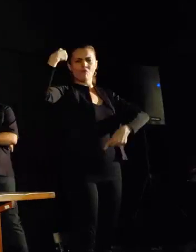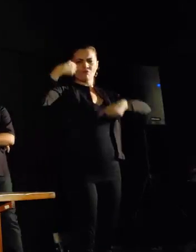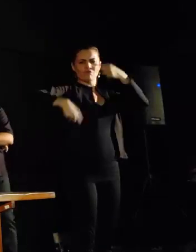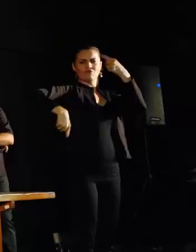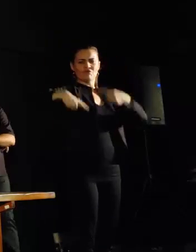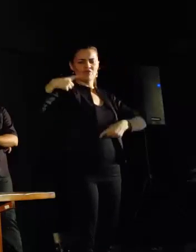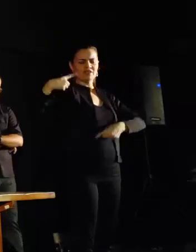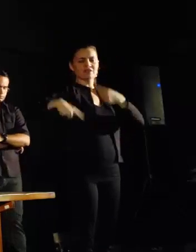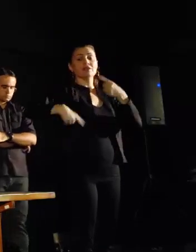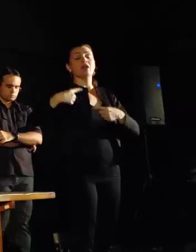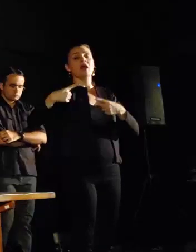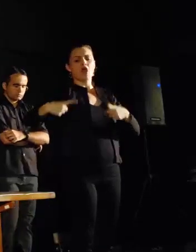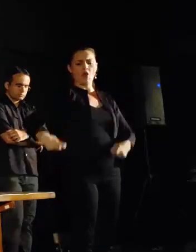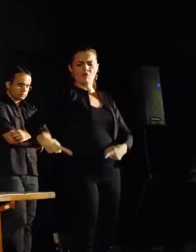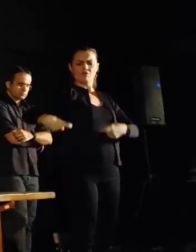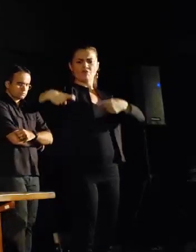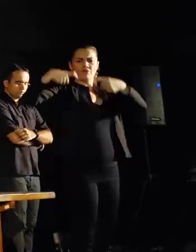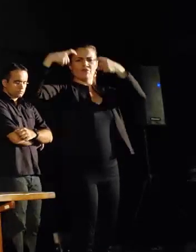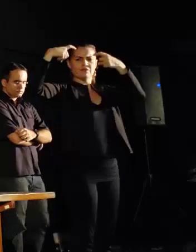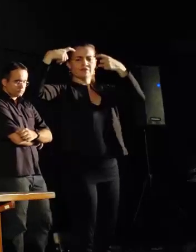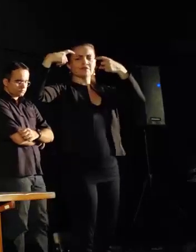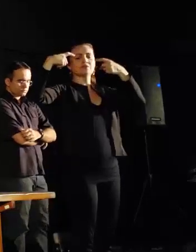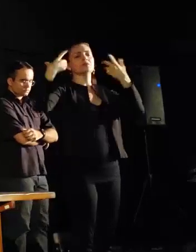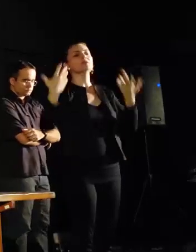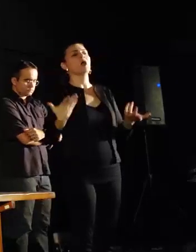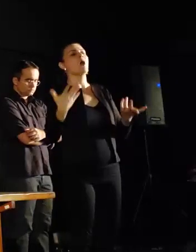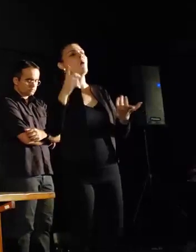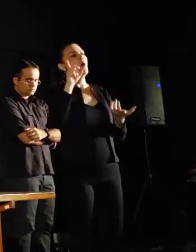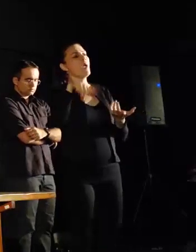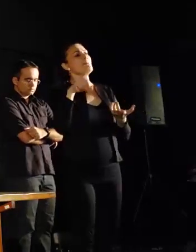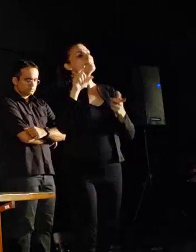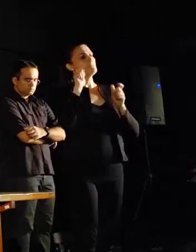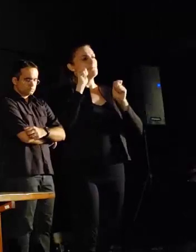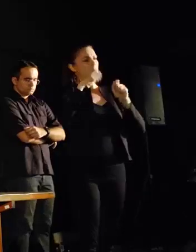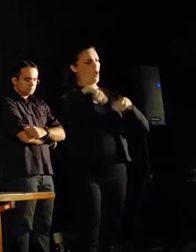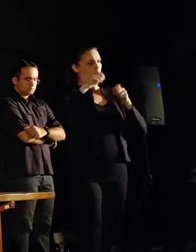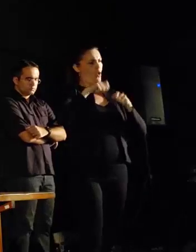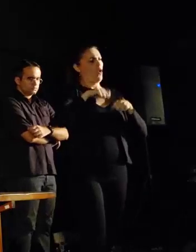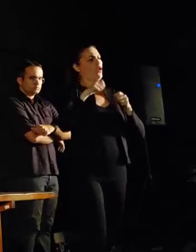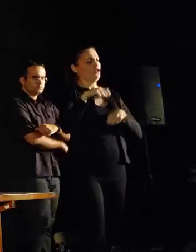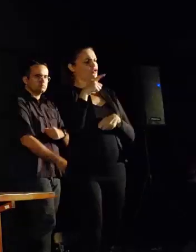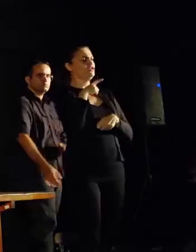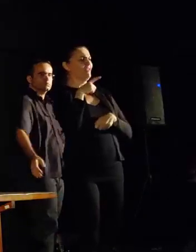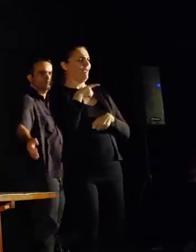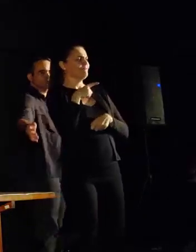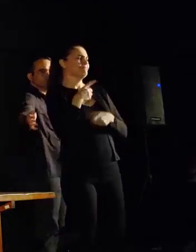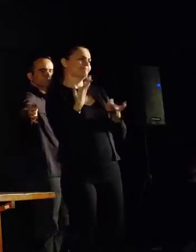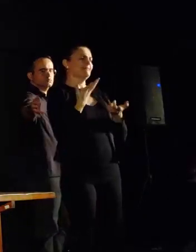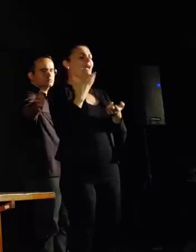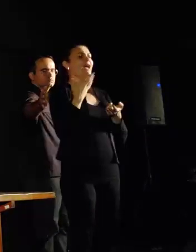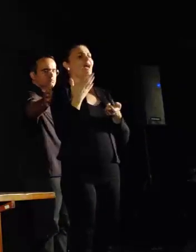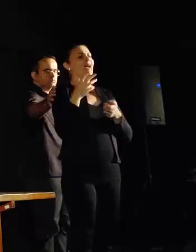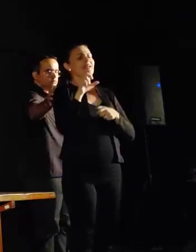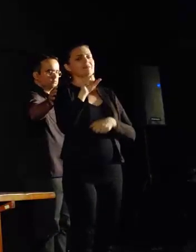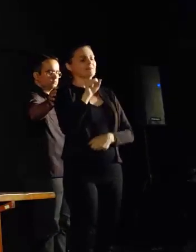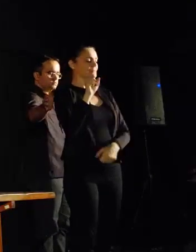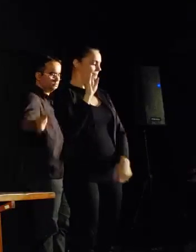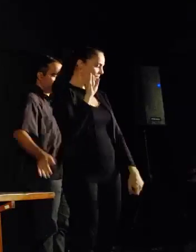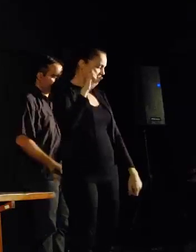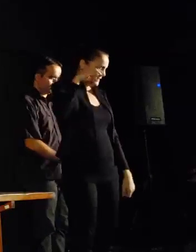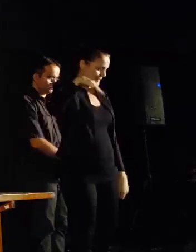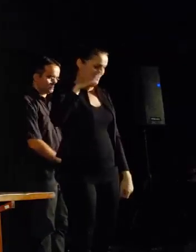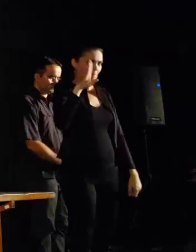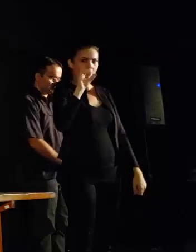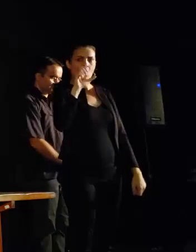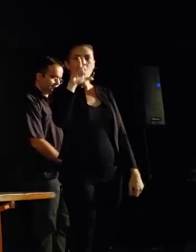confiança na política é que esses conflitos eles podem ser simbolizados. Só que o que acontece, nós vemos muito claramente, é que